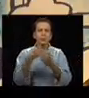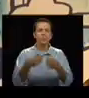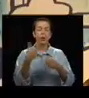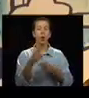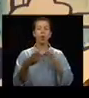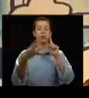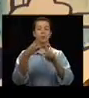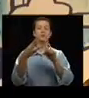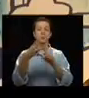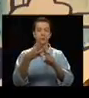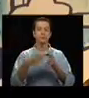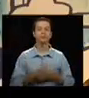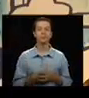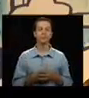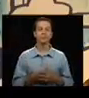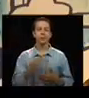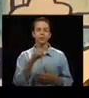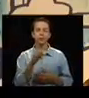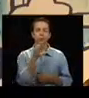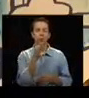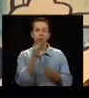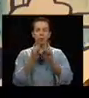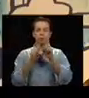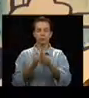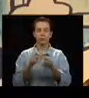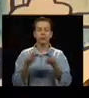E terceiro, né, se você